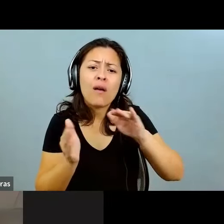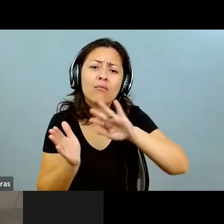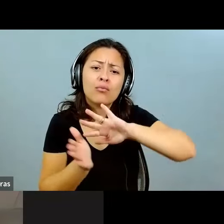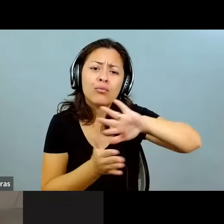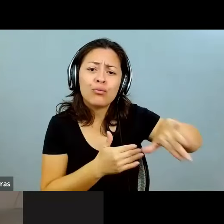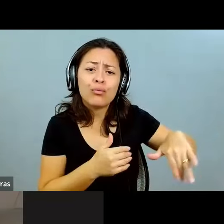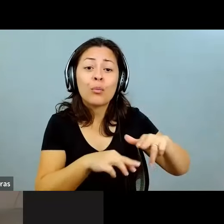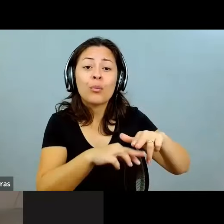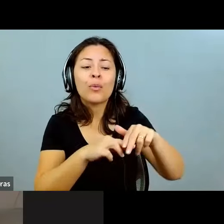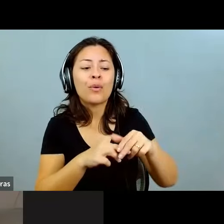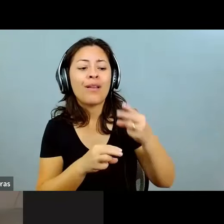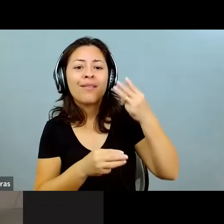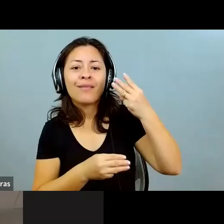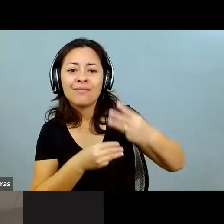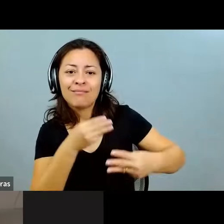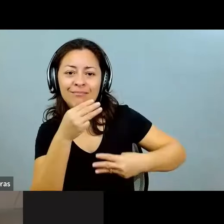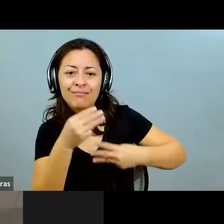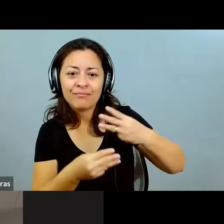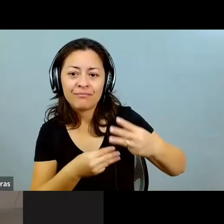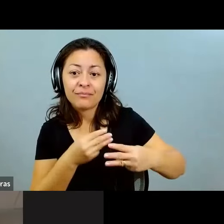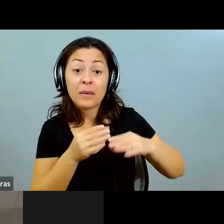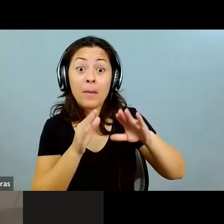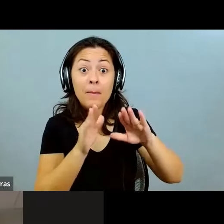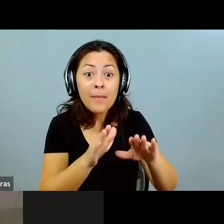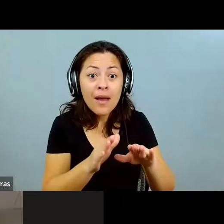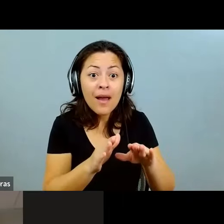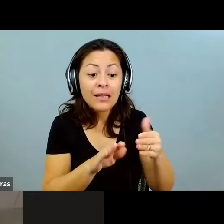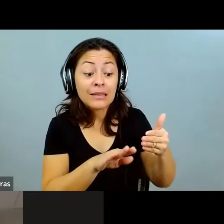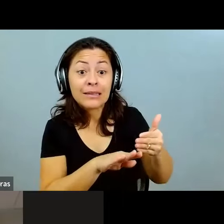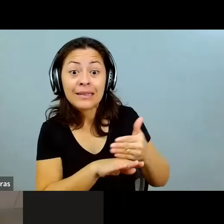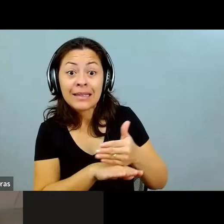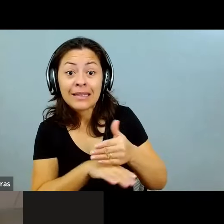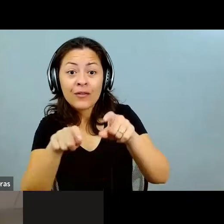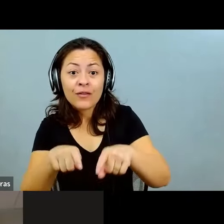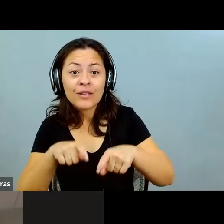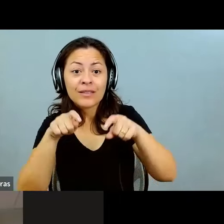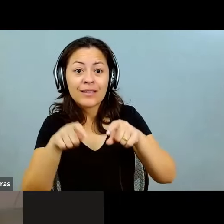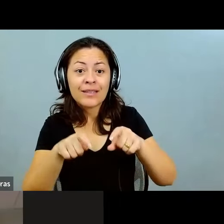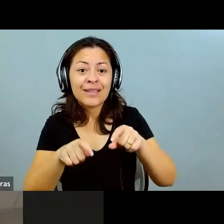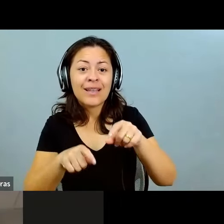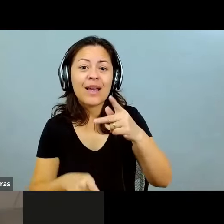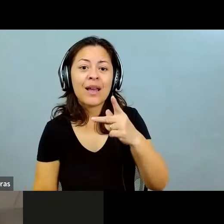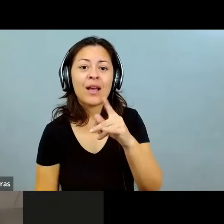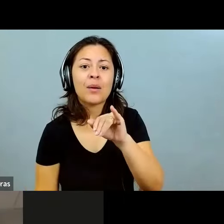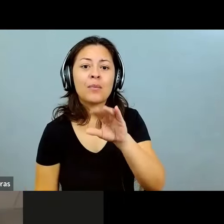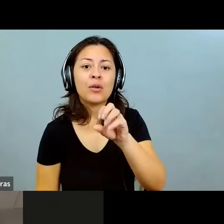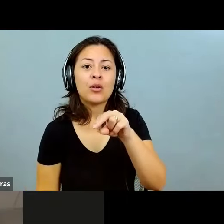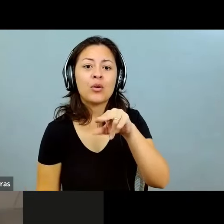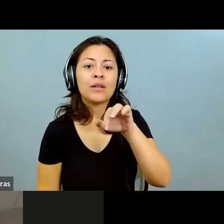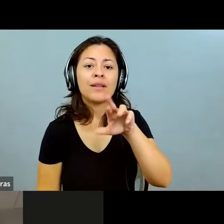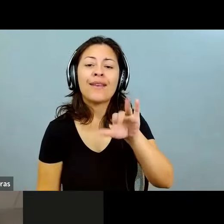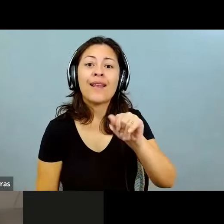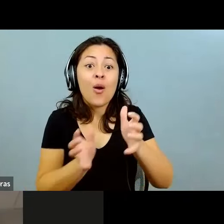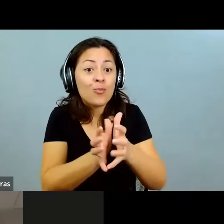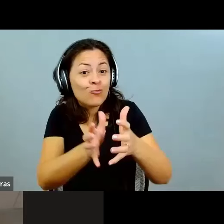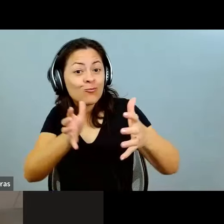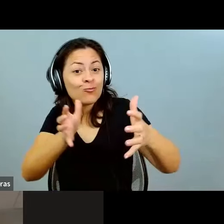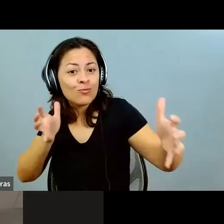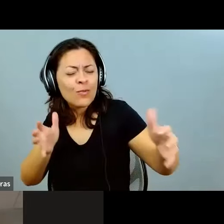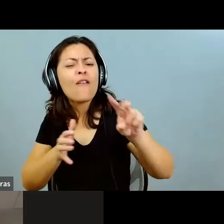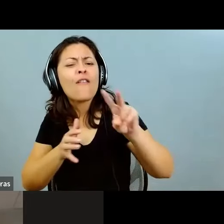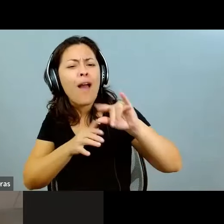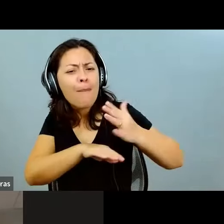né agora com a entrada da Fazenda Pioneira toda essa ampliação provavelmente a gente vai acelerar né o essa parte